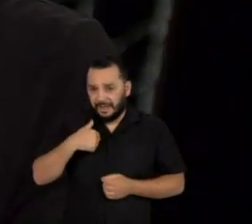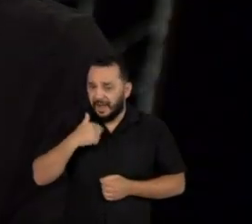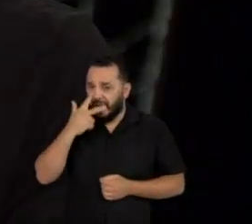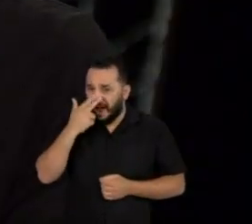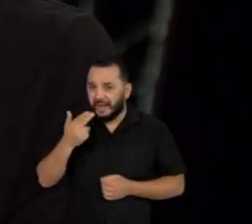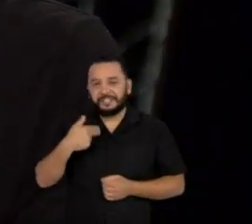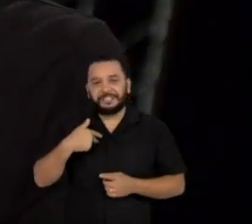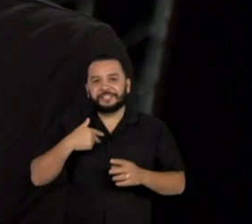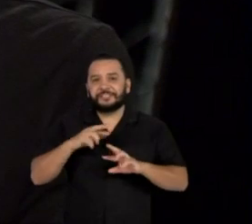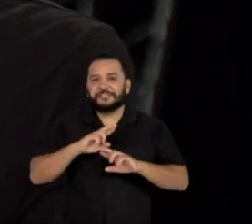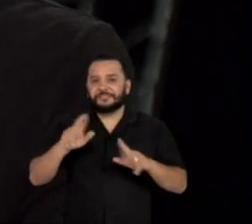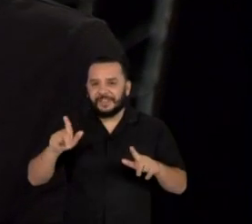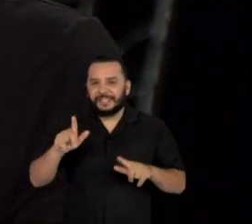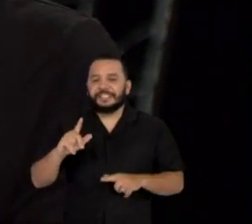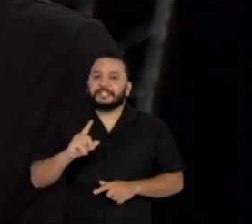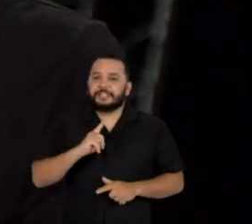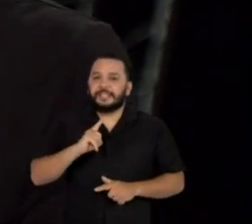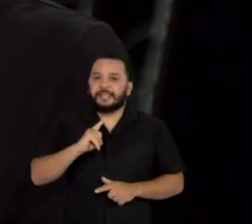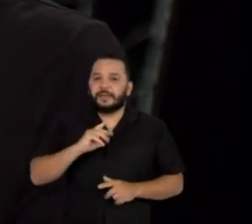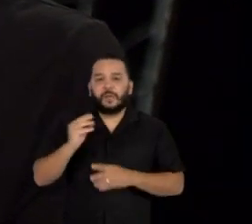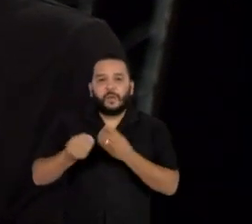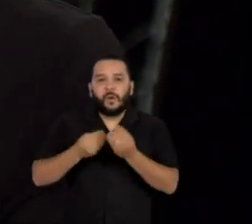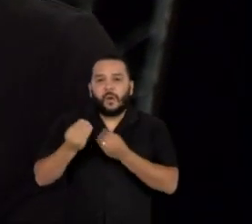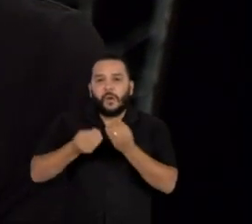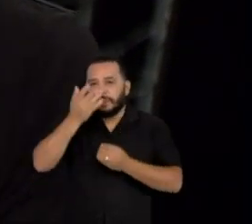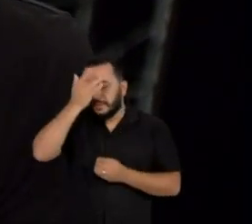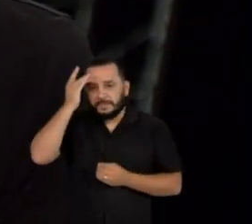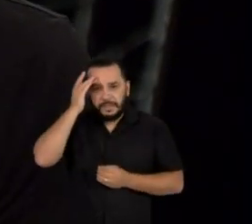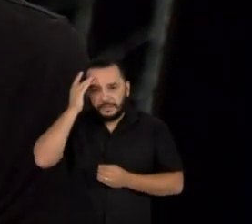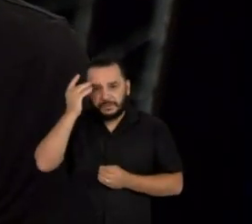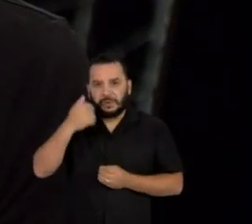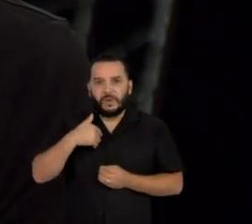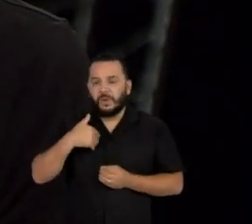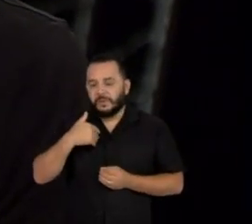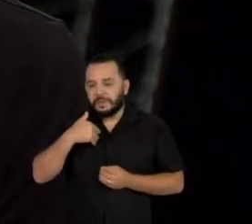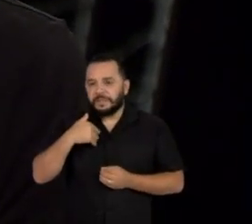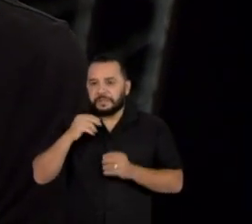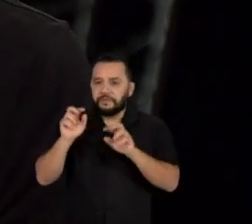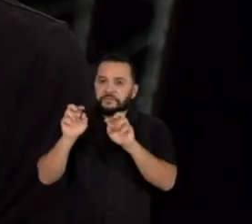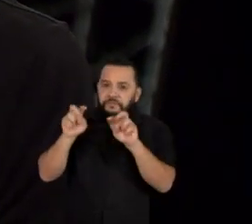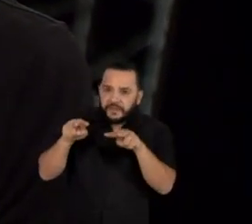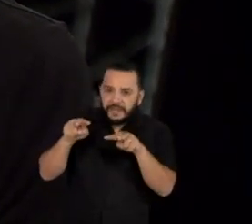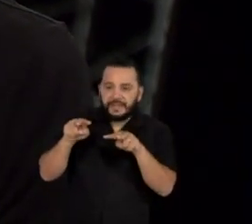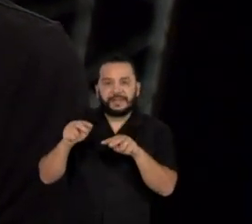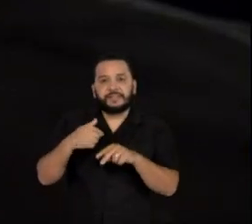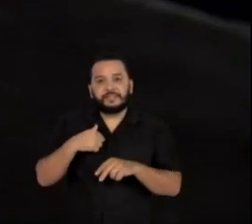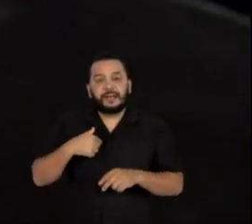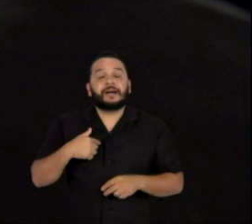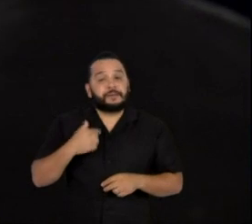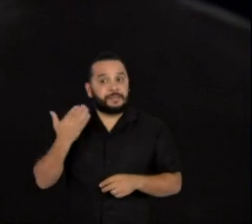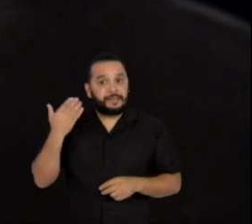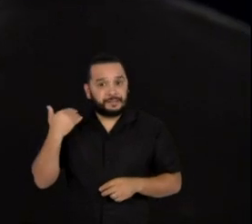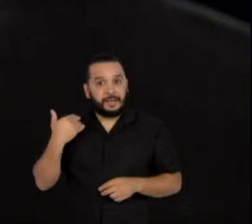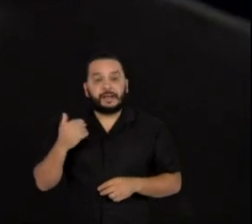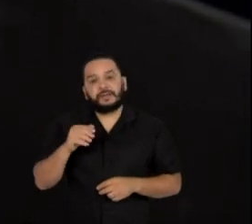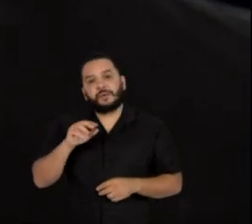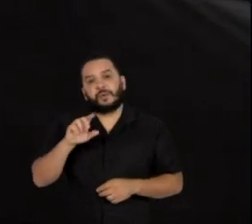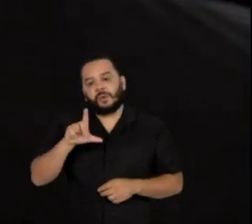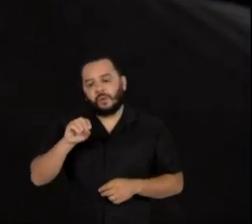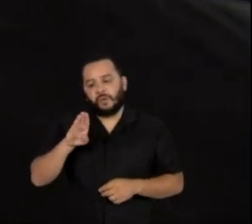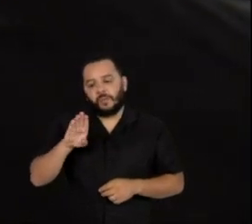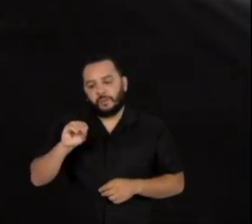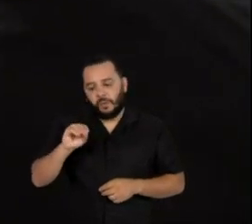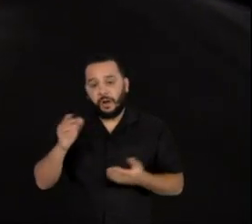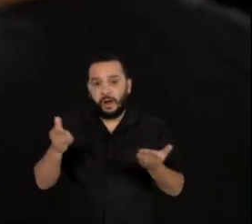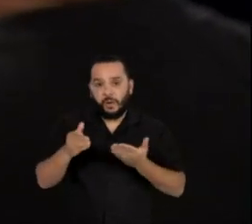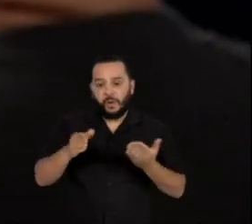todo? Qual a diferença? Como as pessoas reagem? Qual a diferença de assistir um espetáculo, o Lobo de Ray-Ban, e depois a Loba de Ray-Ban? O que